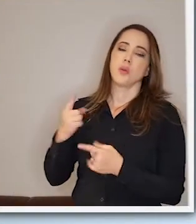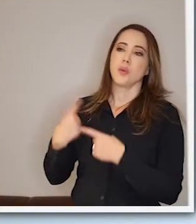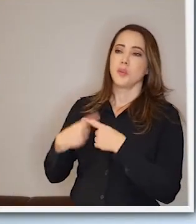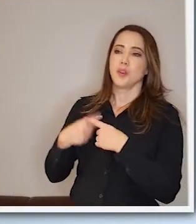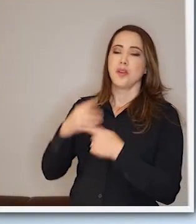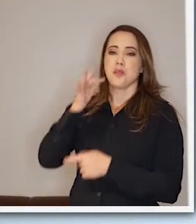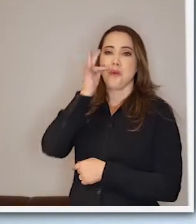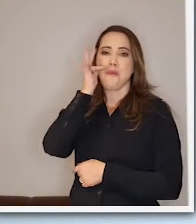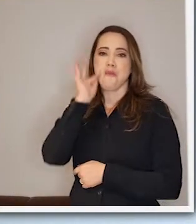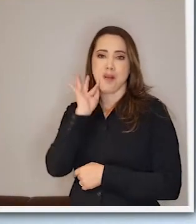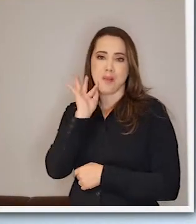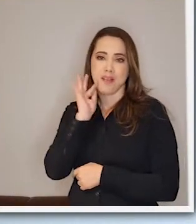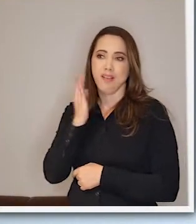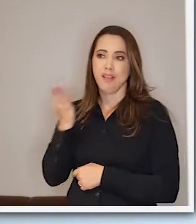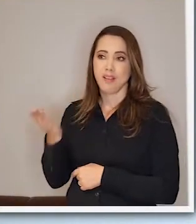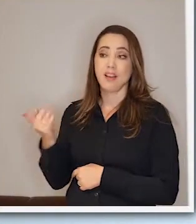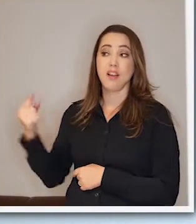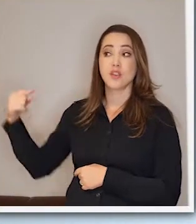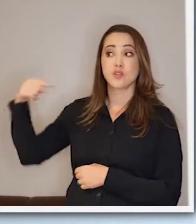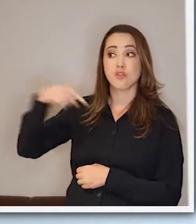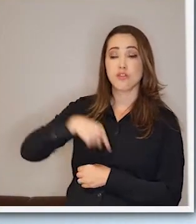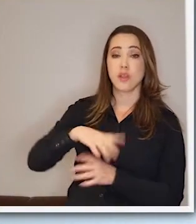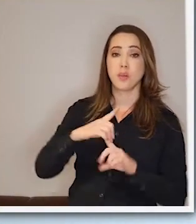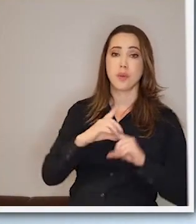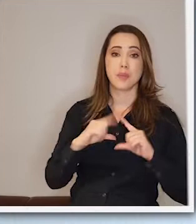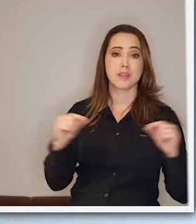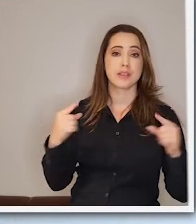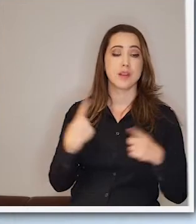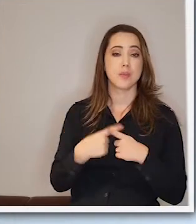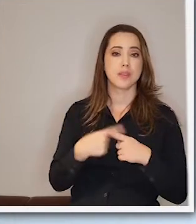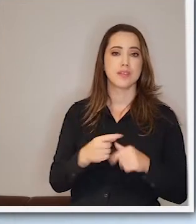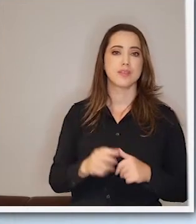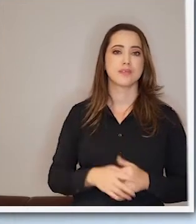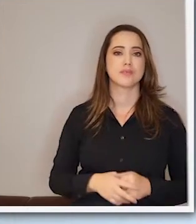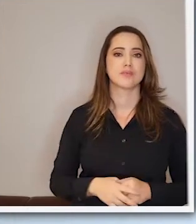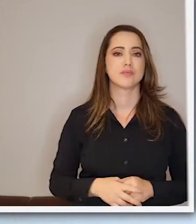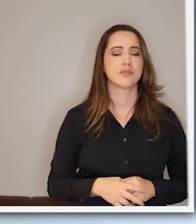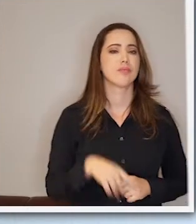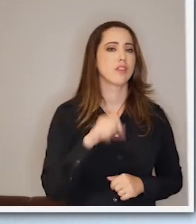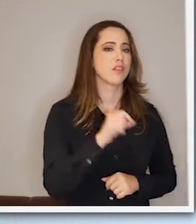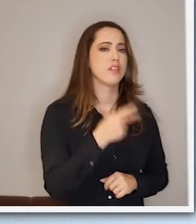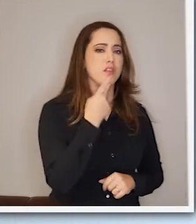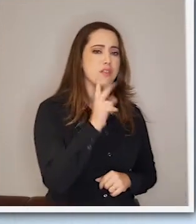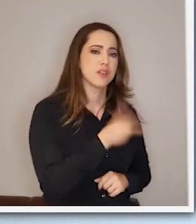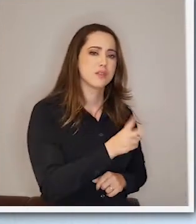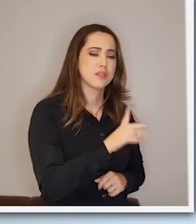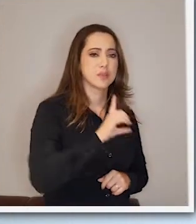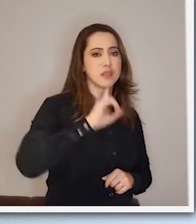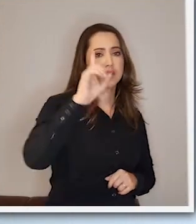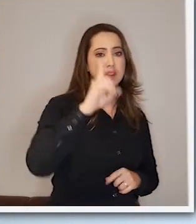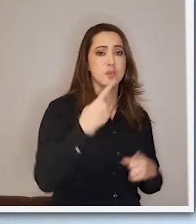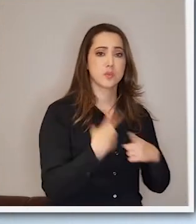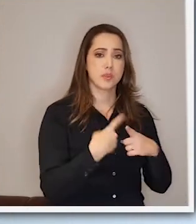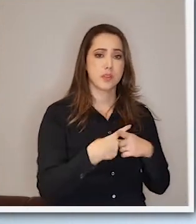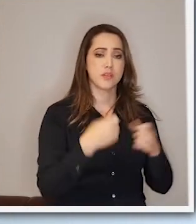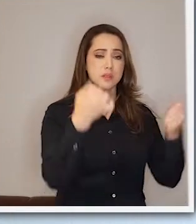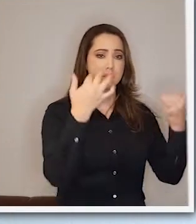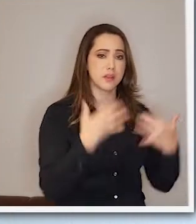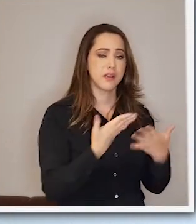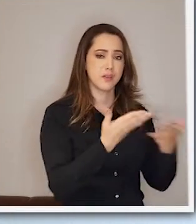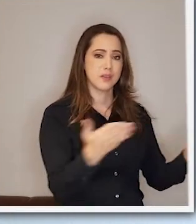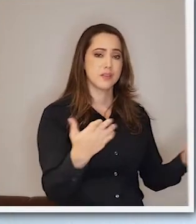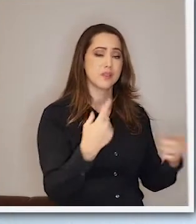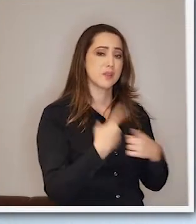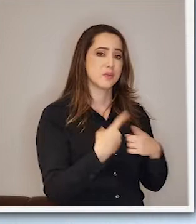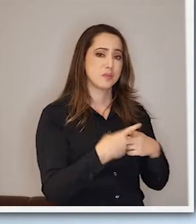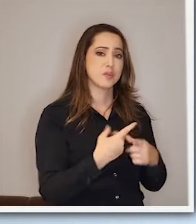O que trouxe, né, o Fabiano para Brasília? Eu costumo dizer que foi Deus. É mesmo? Vou